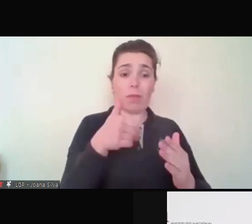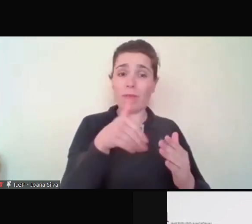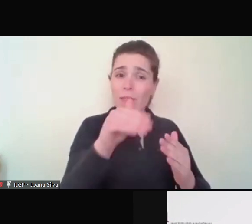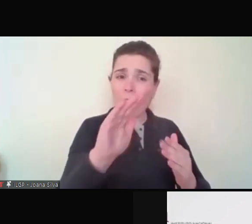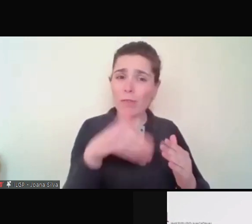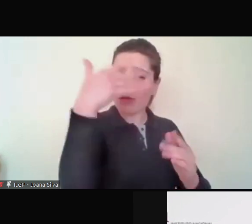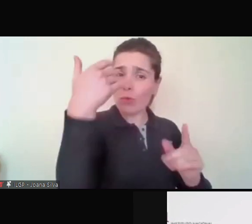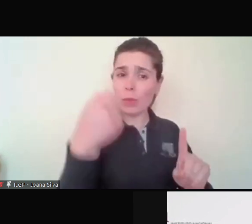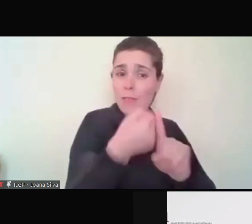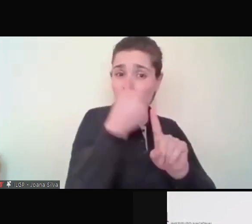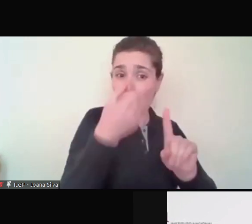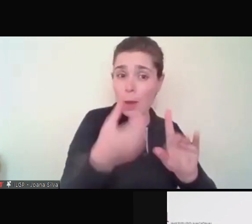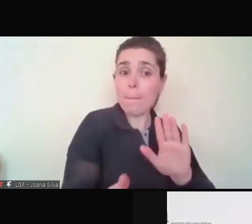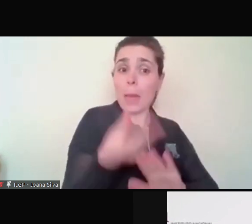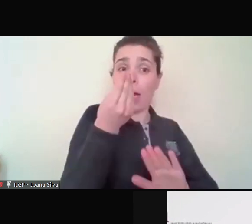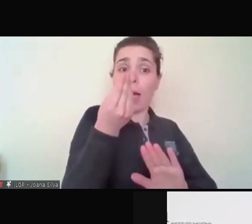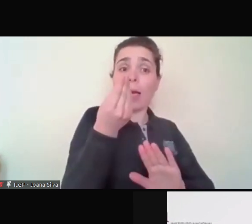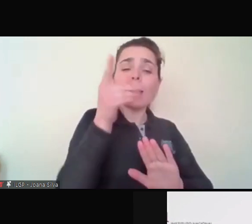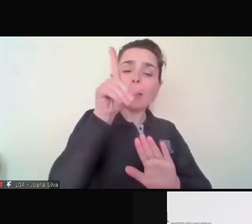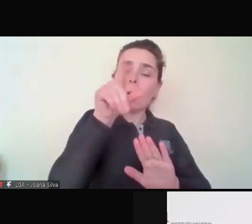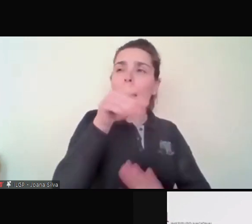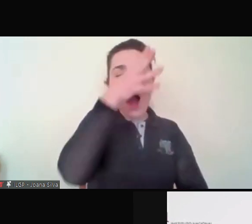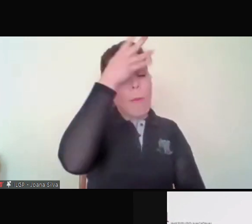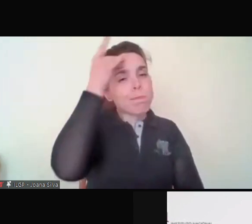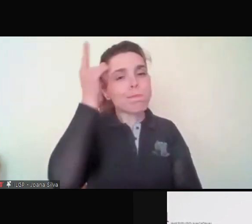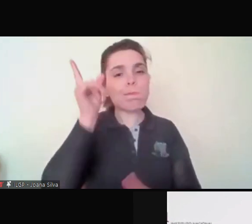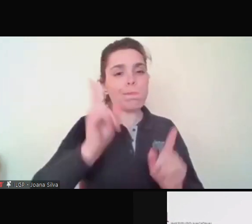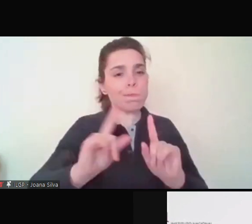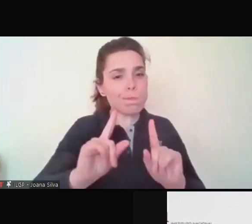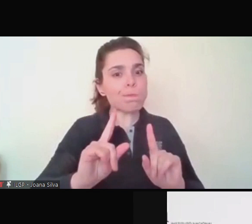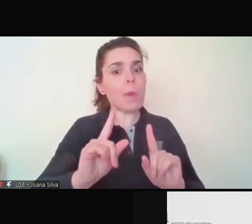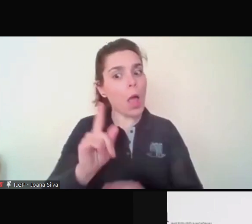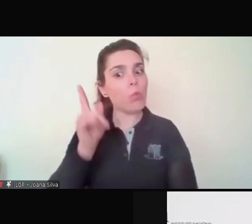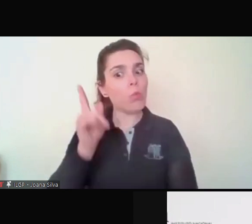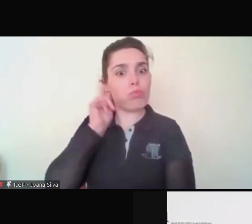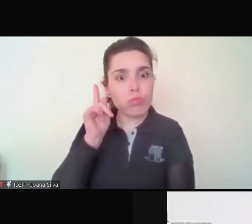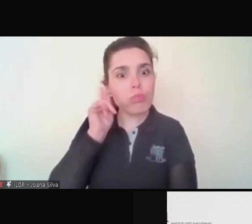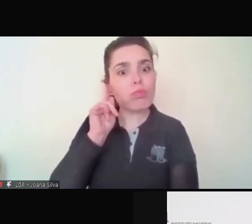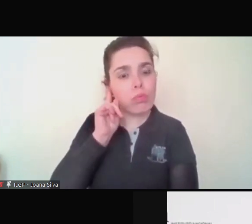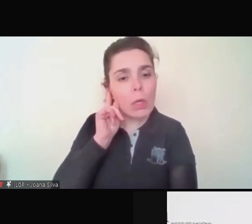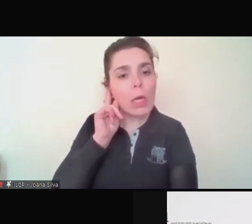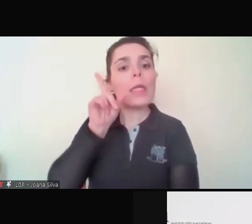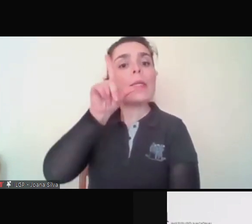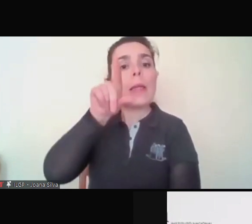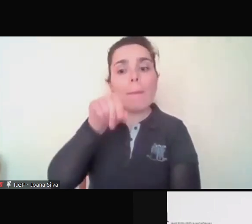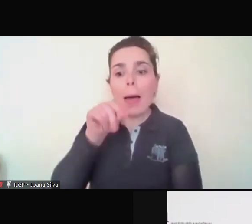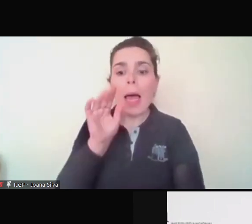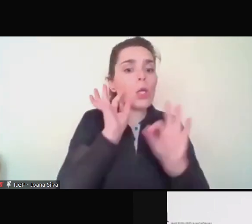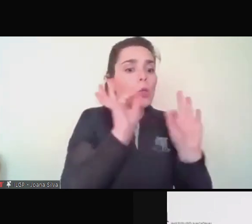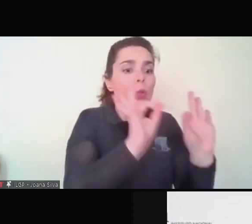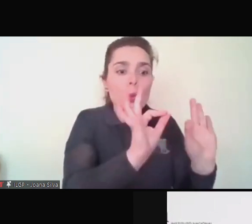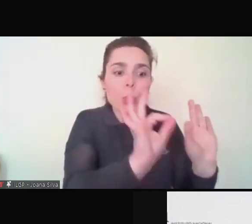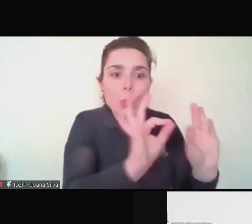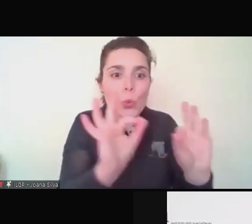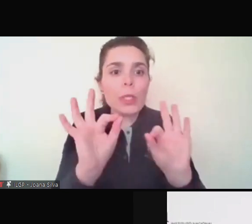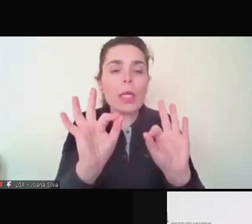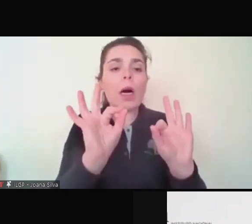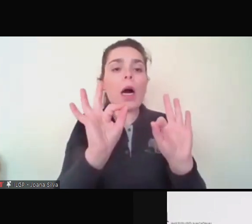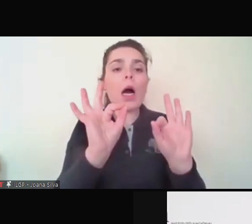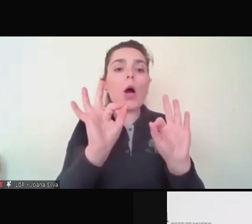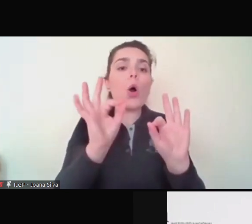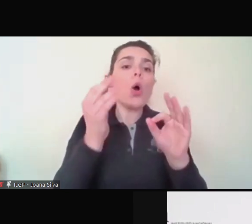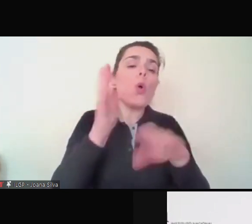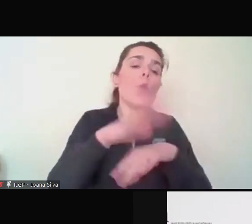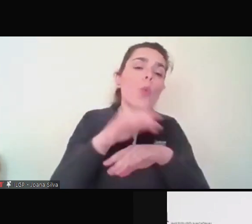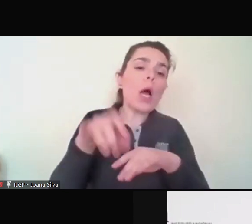mas também de não esquecer, e muito pelo contrário, de cuidar com muita atenção a importância de